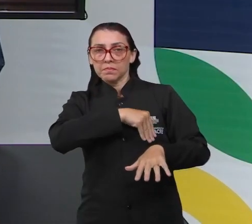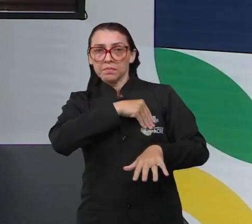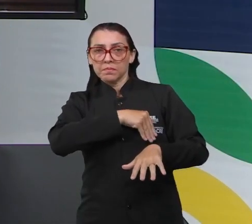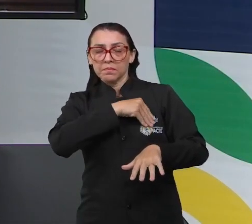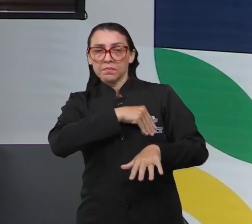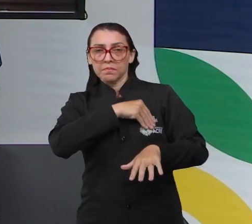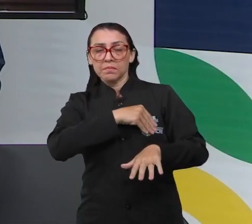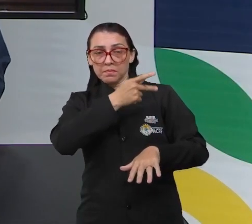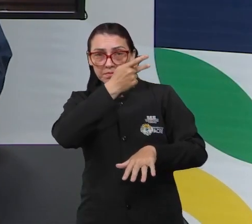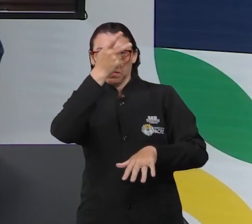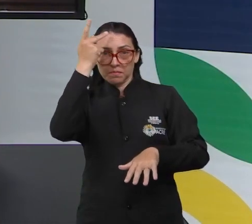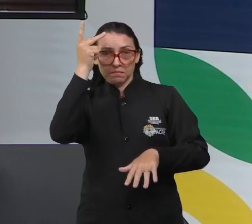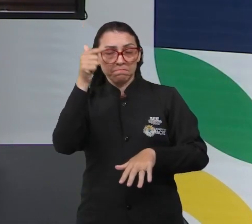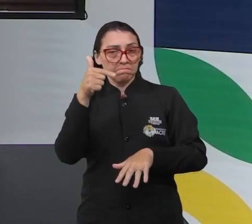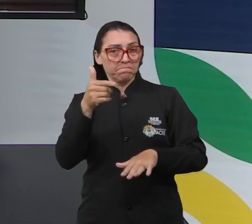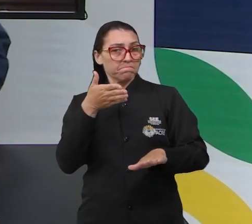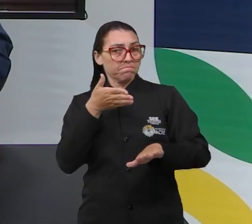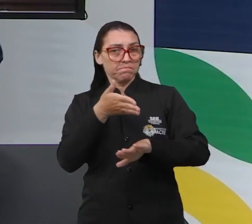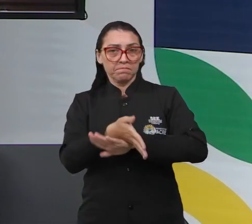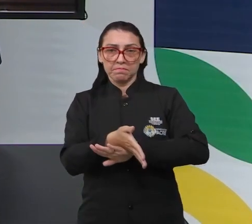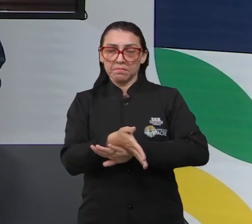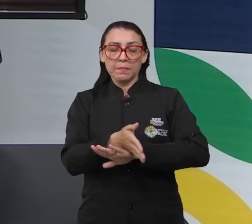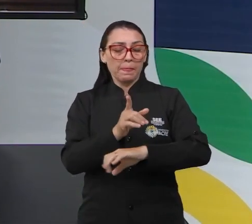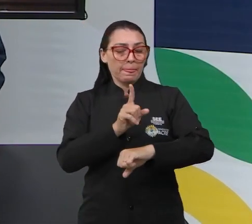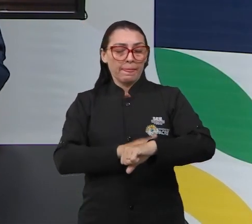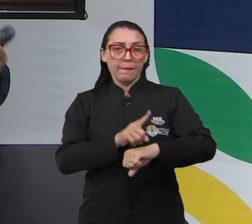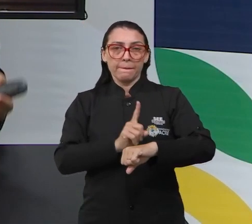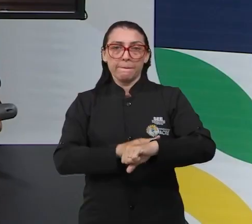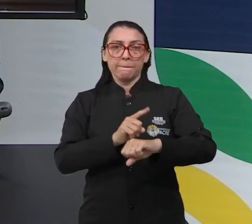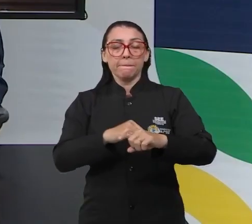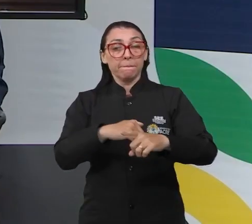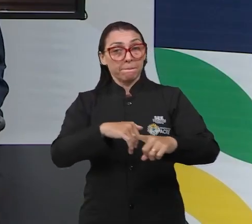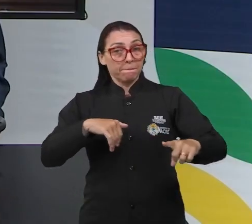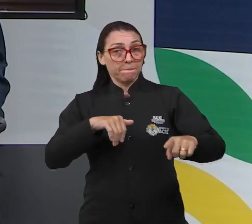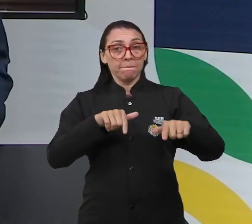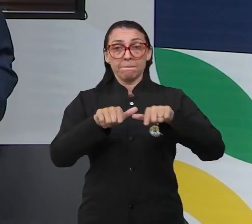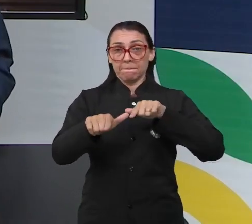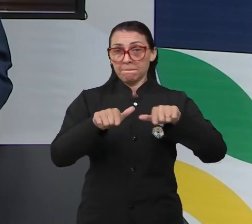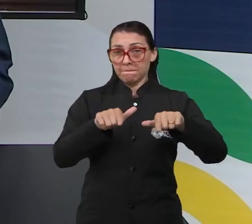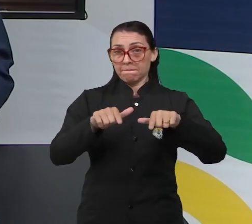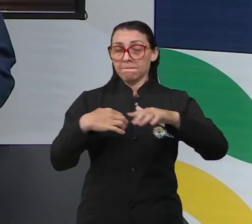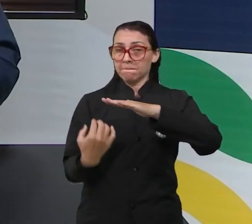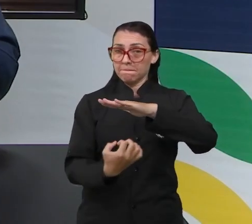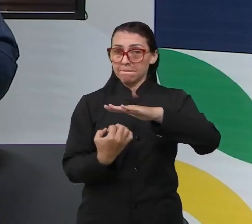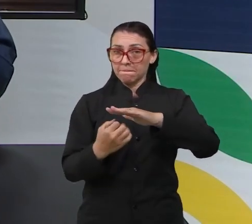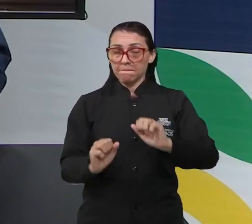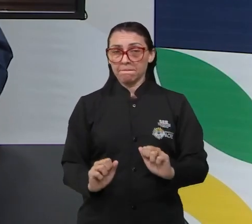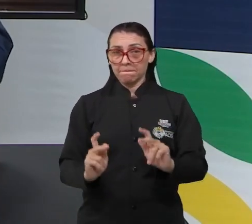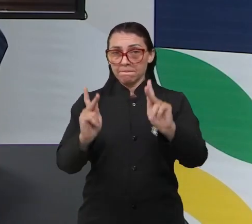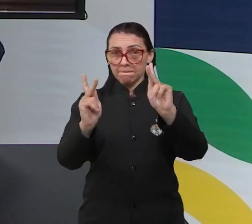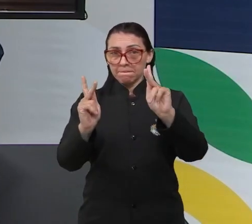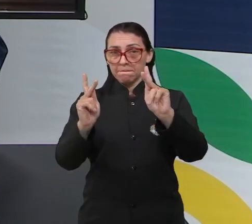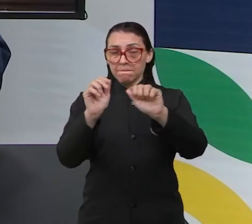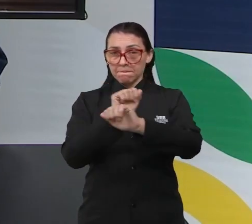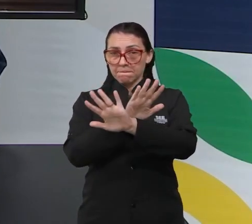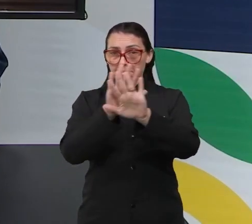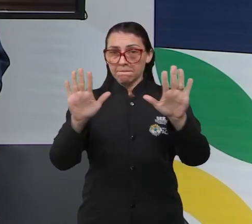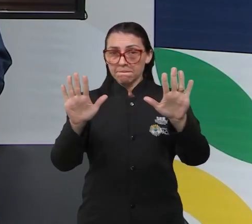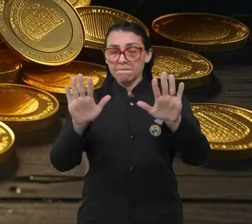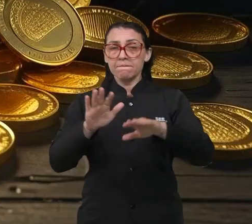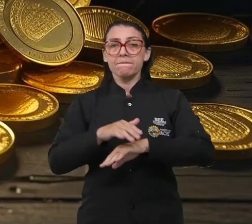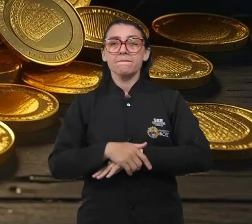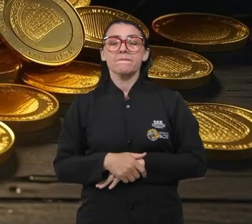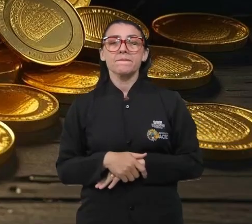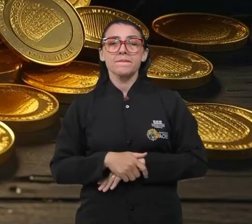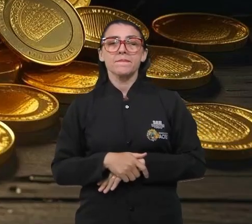justamente para aquelas pessoas que não têm acesso e no momento estão fora do mercado de trabalho, ok? Então, fica esclarecido o